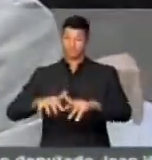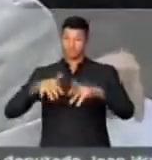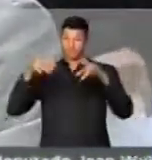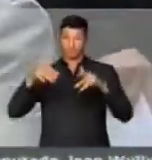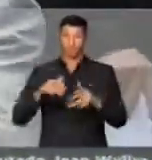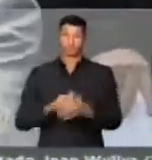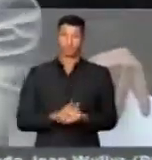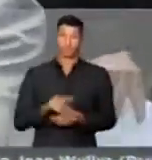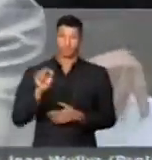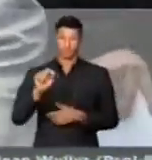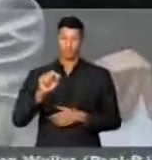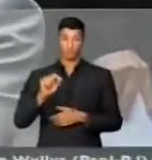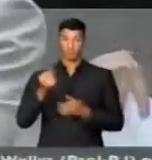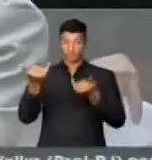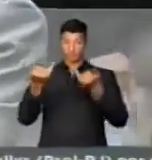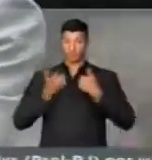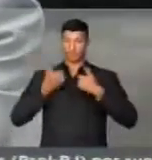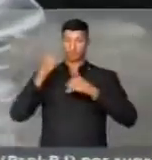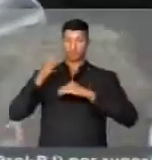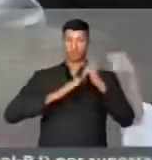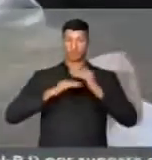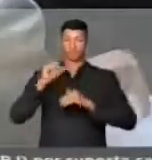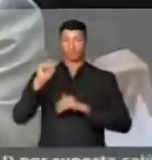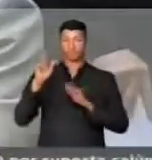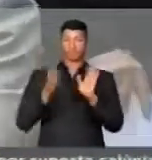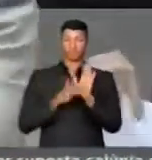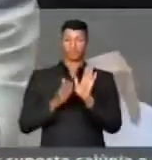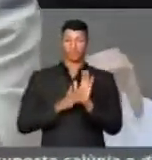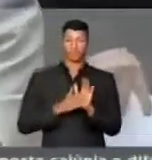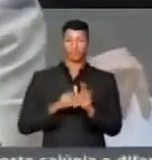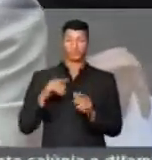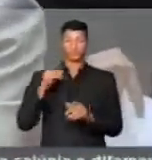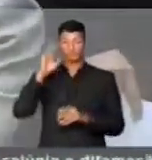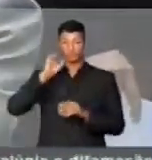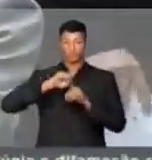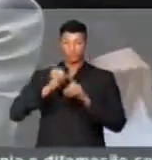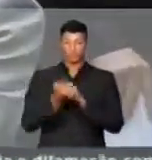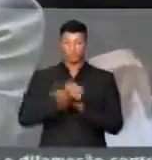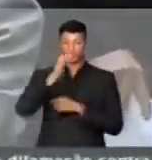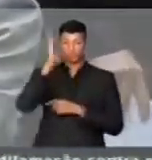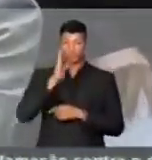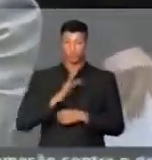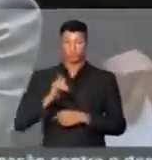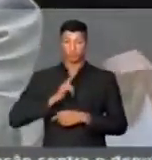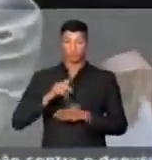plenário, que nos diz respeito. É disso que se trata. E a sociedade